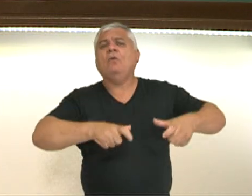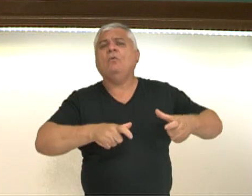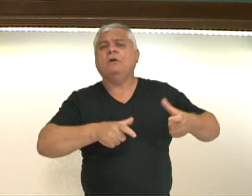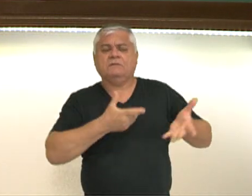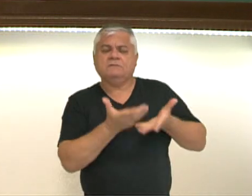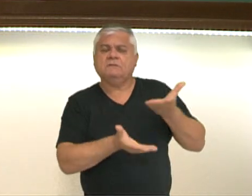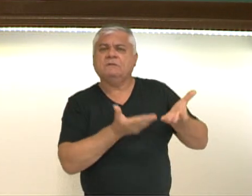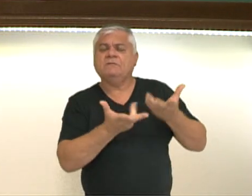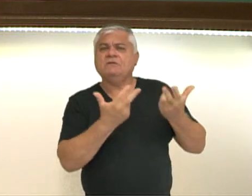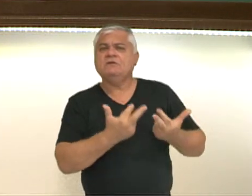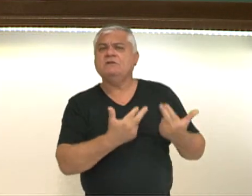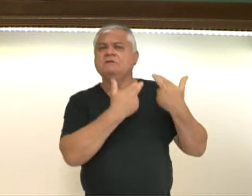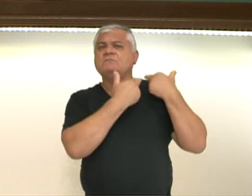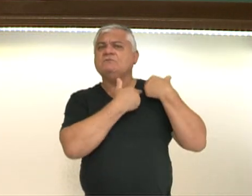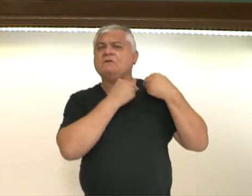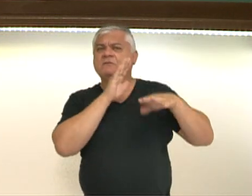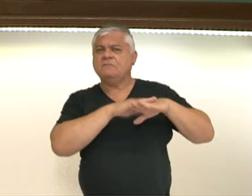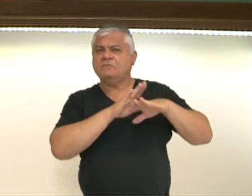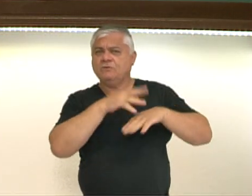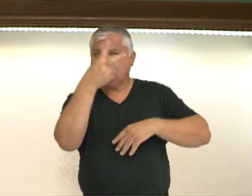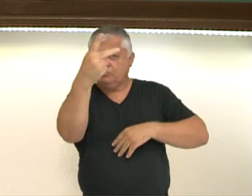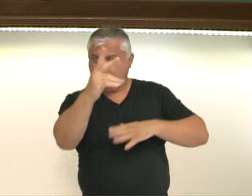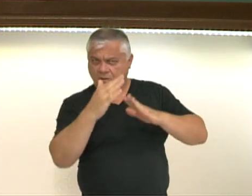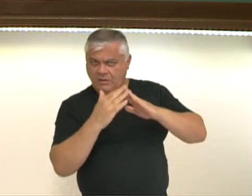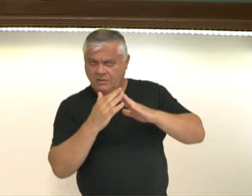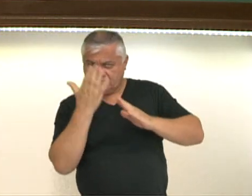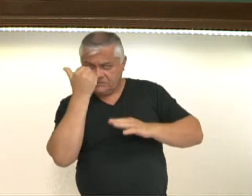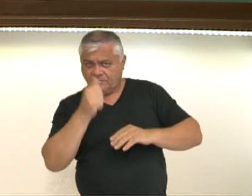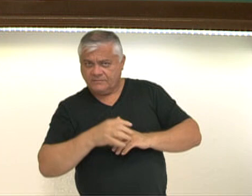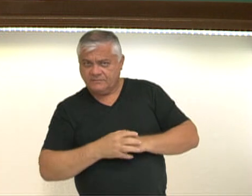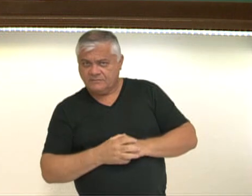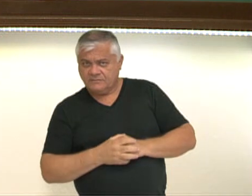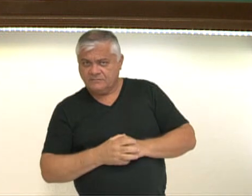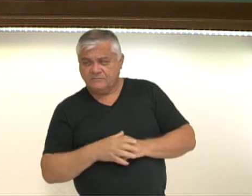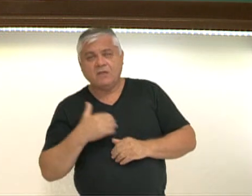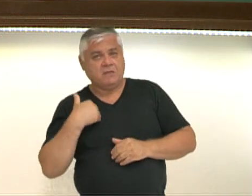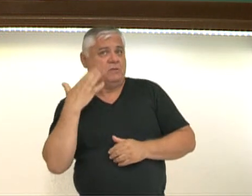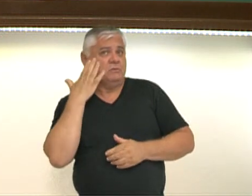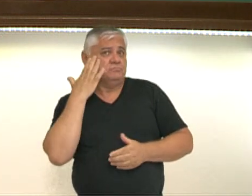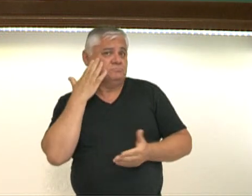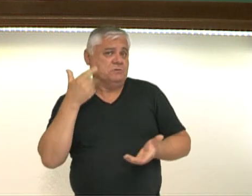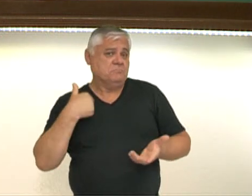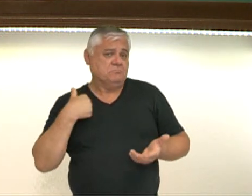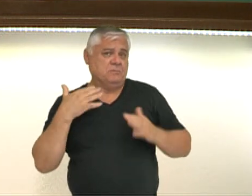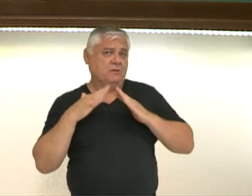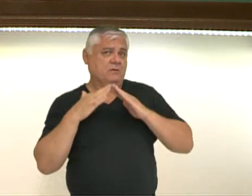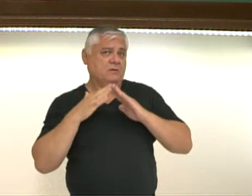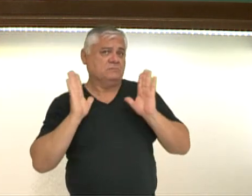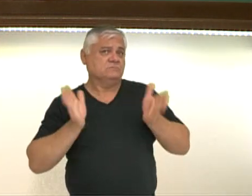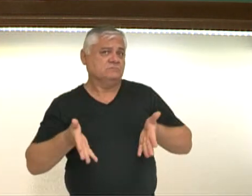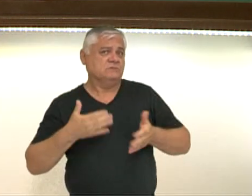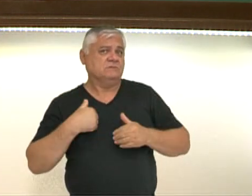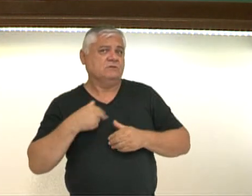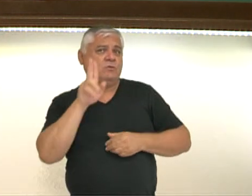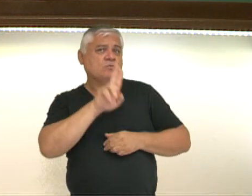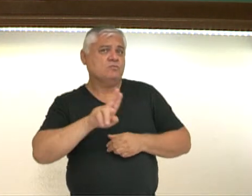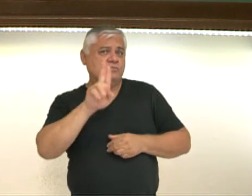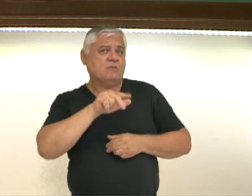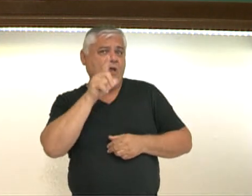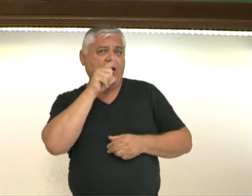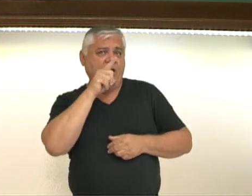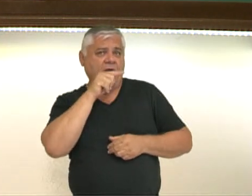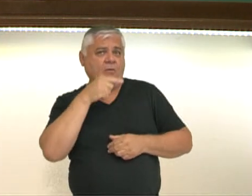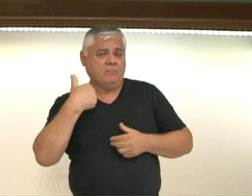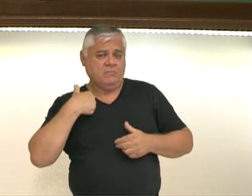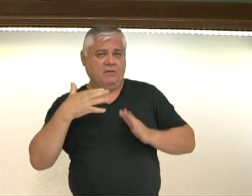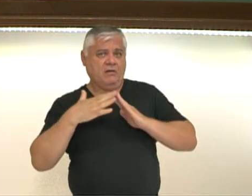que é responsável pela água que você utiliza em casa? Eu sei qual é a estação de tratamento que é responsável pela